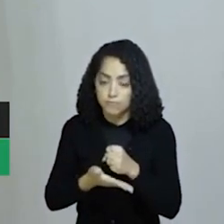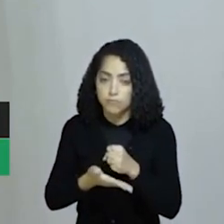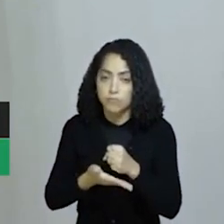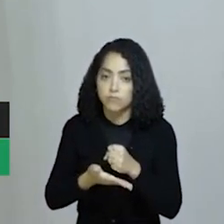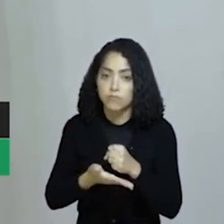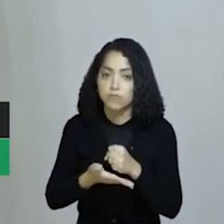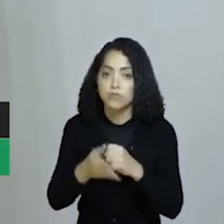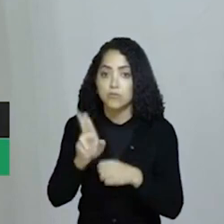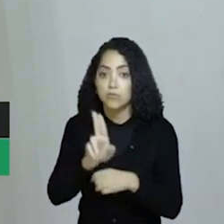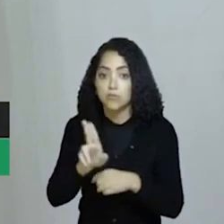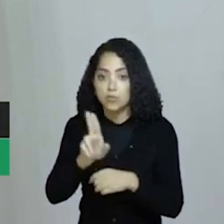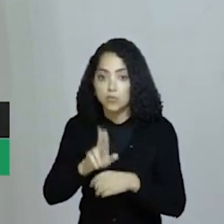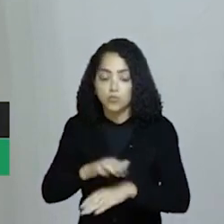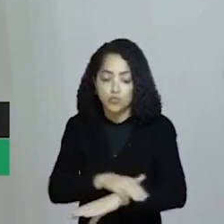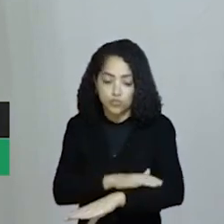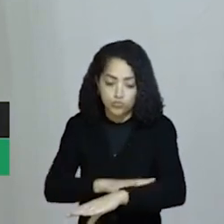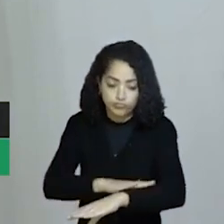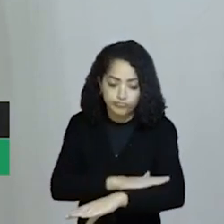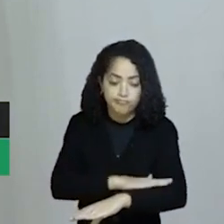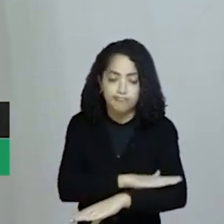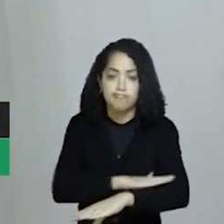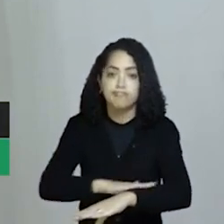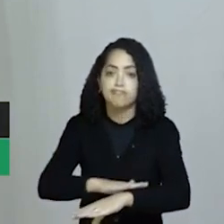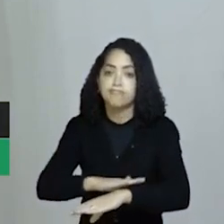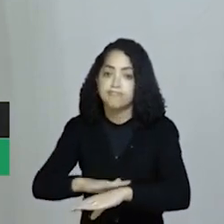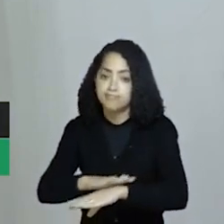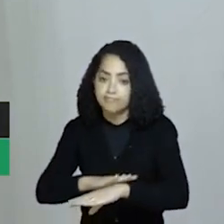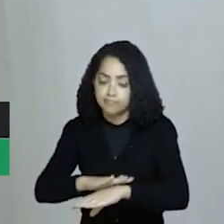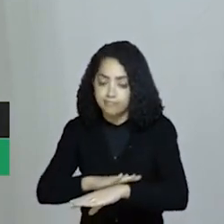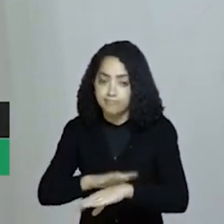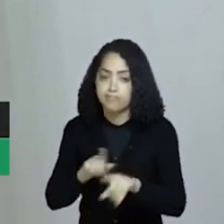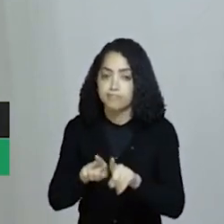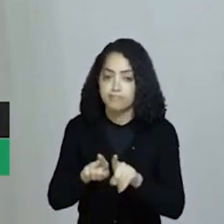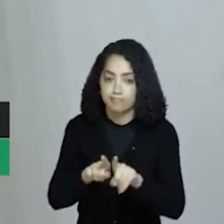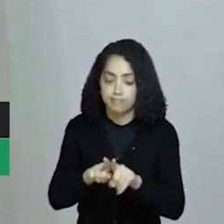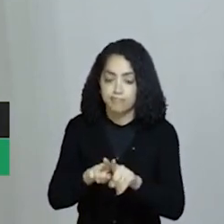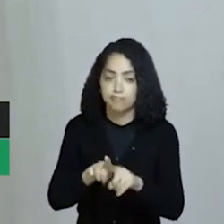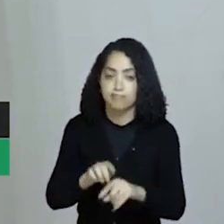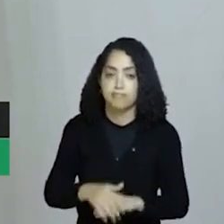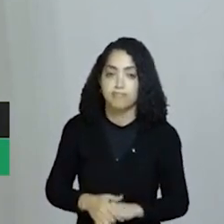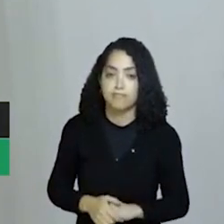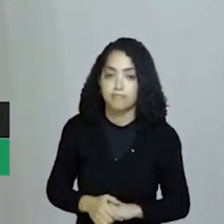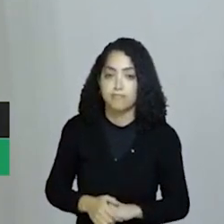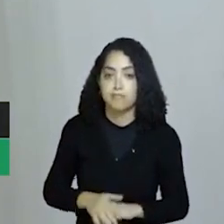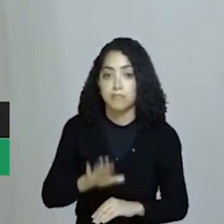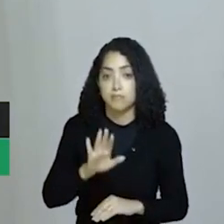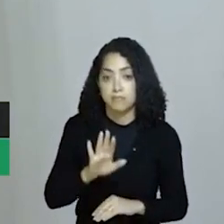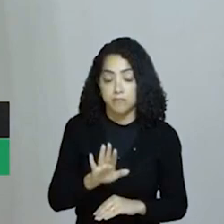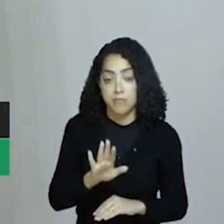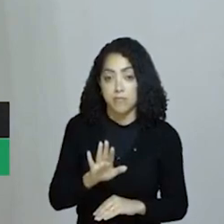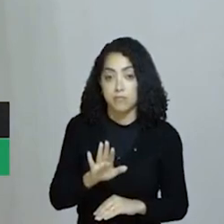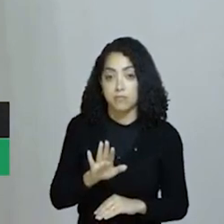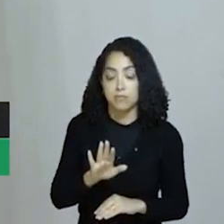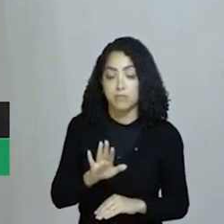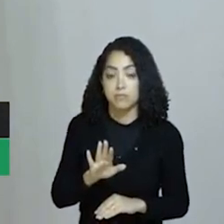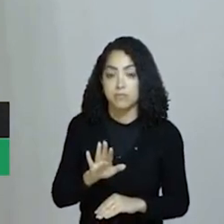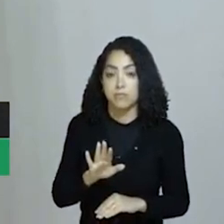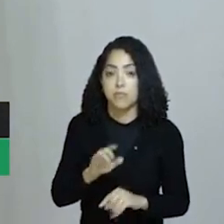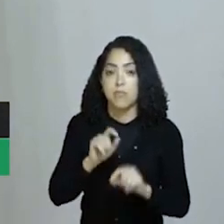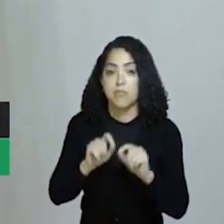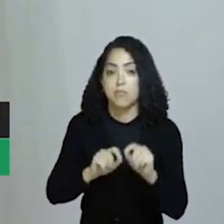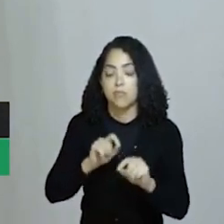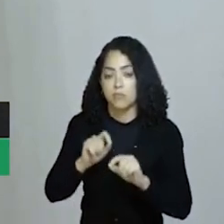uso dermatológico na pele. O que me causa espécie, senhor presidente, é